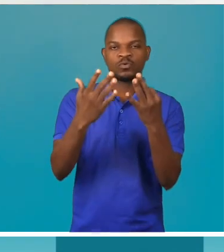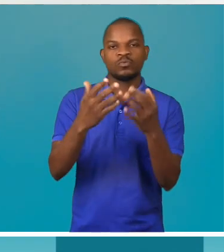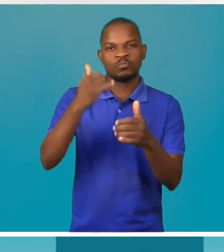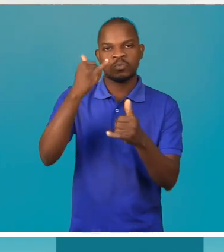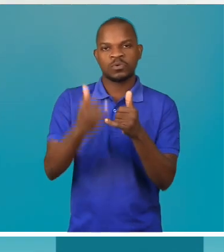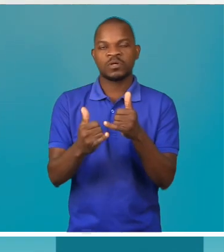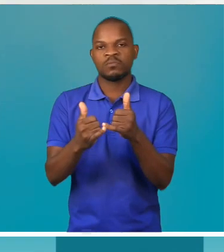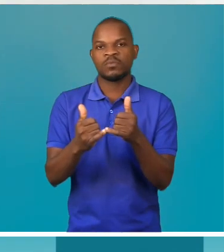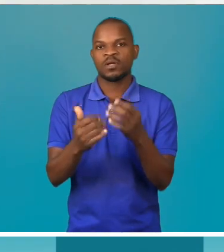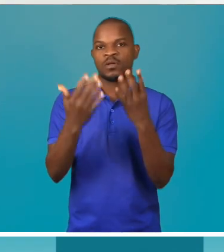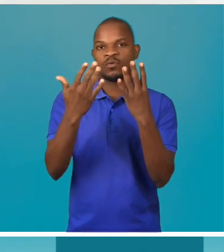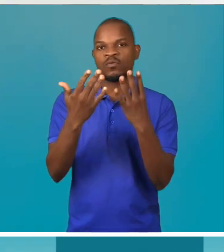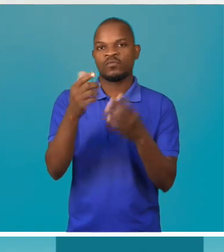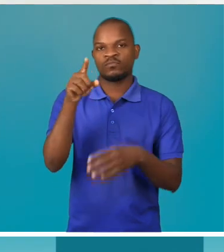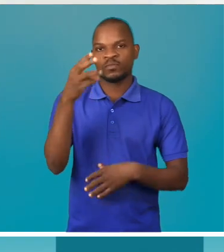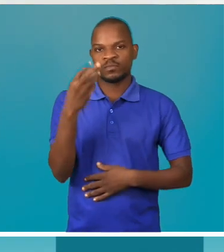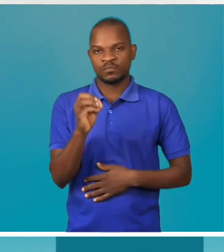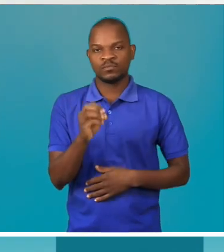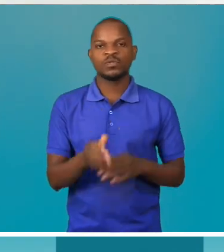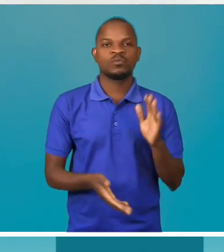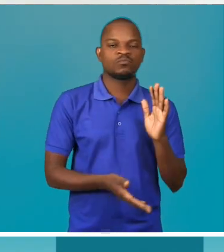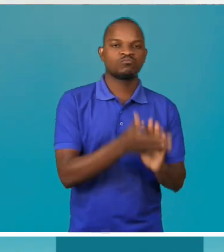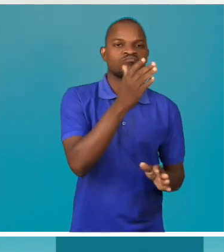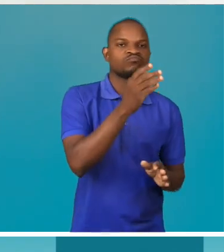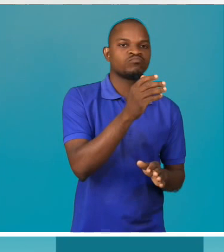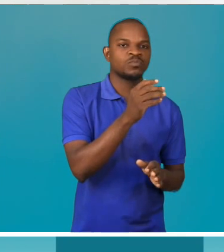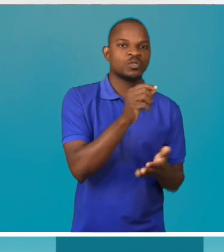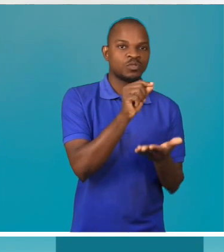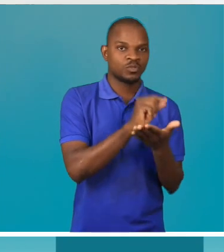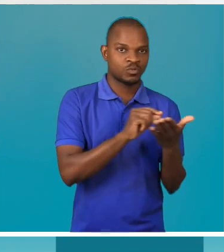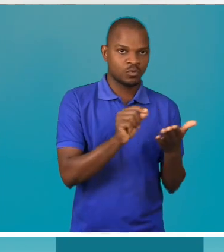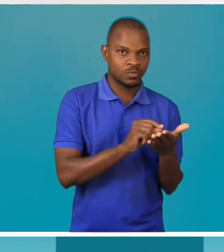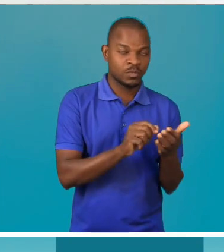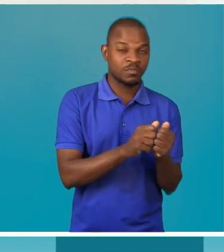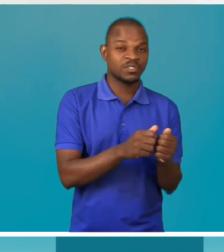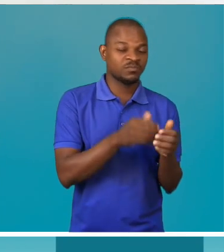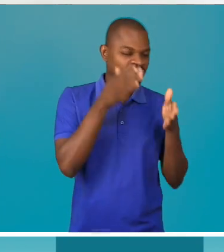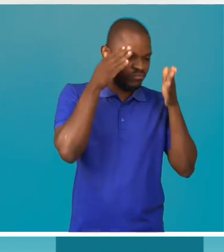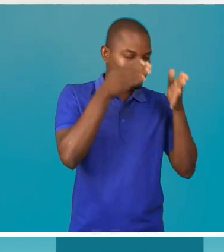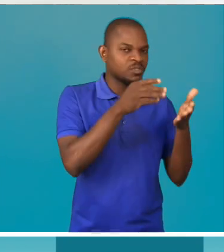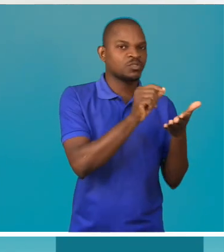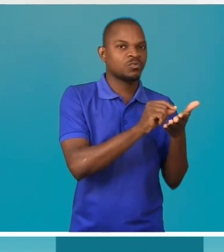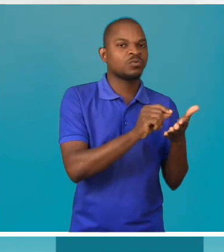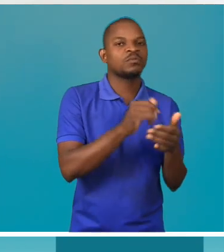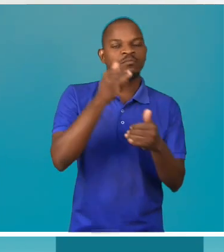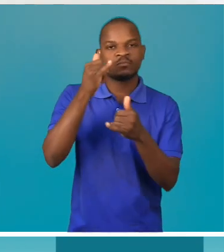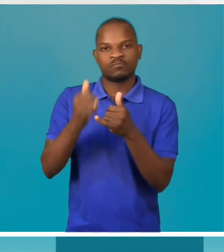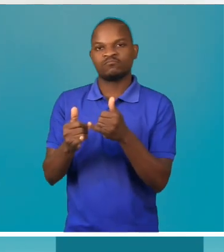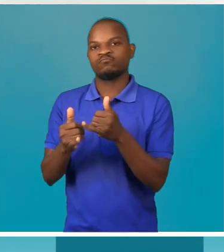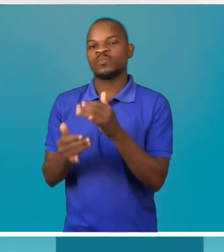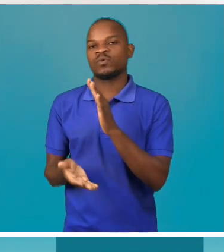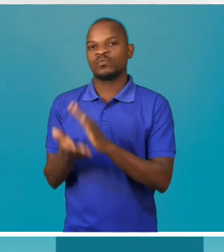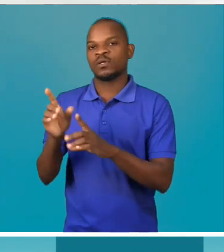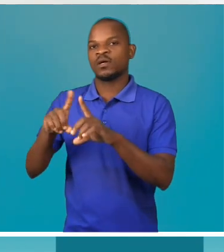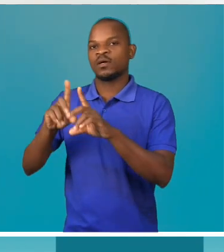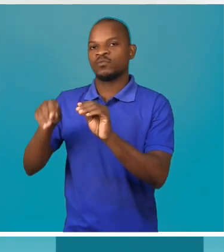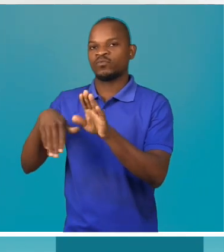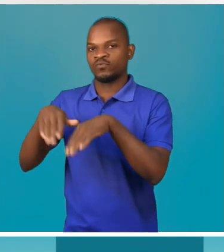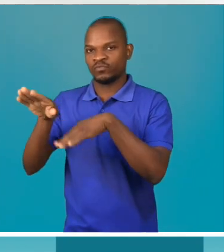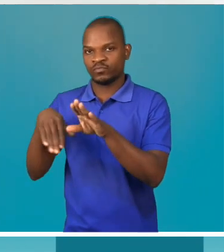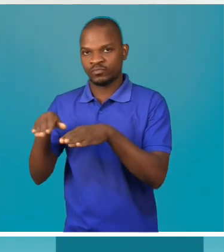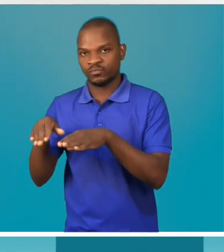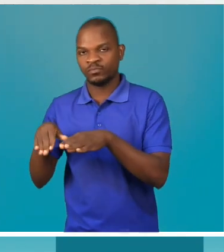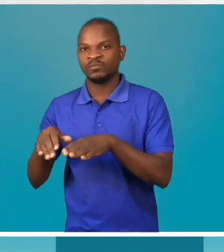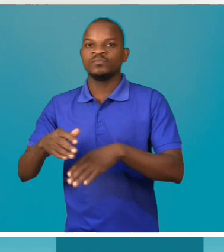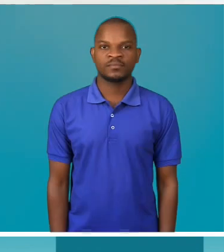oito e saio às nove e trinta. Escola é às doze e trinta. Conversam conosco sobre a escola. Primeiro é a escola, depois aqui é o futebol. Para